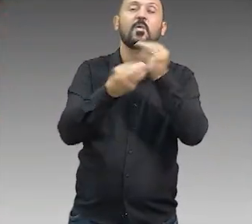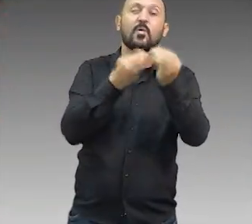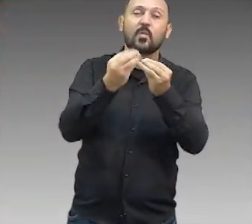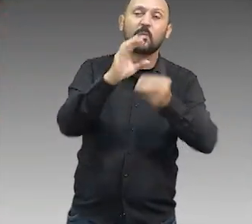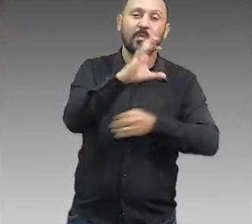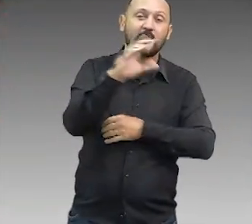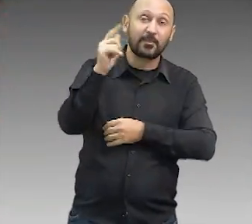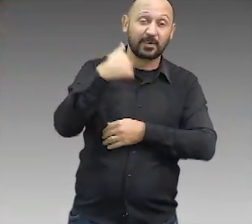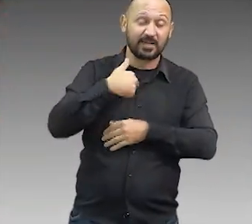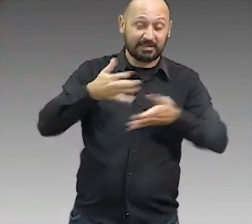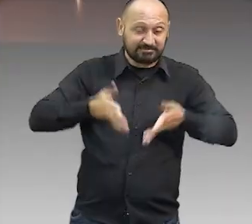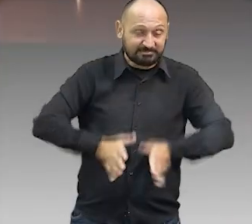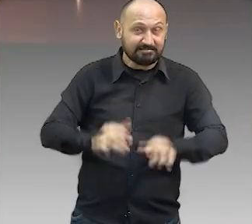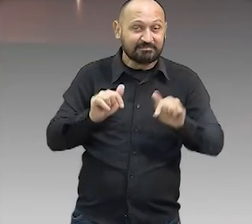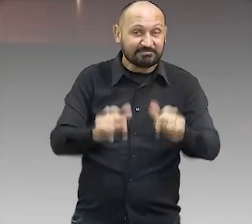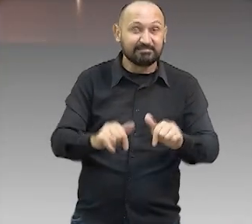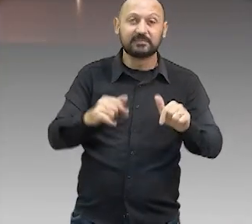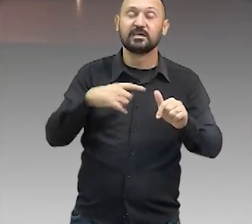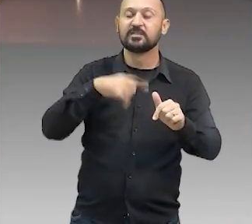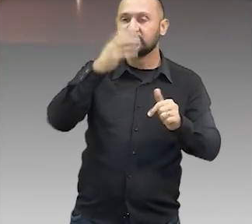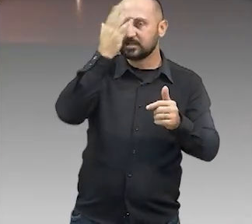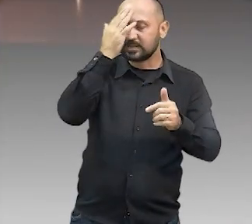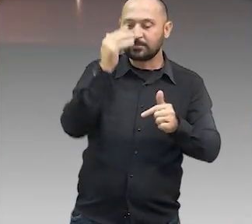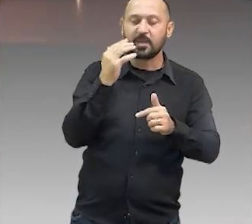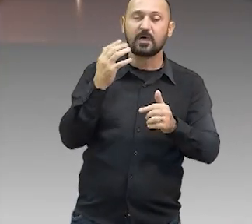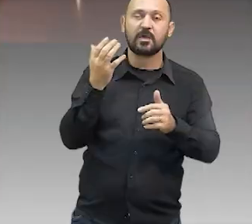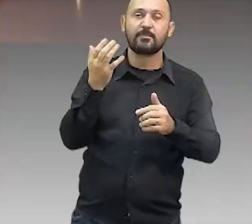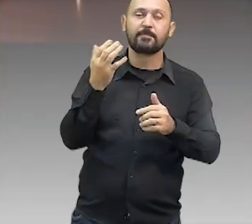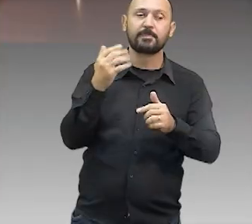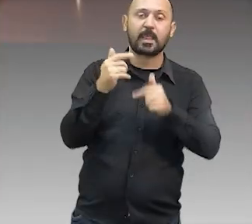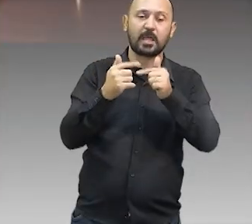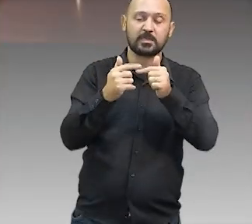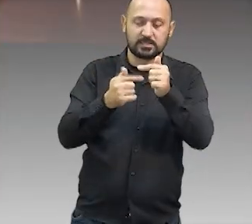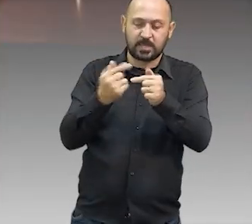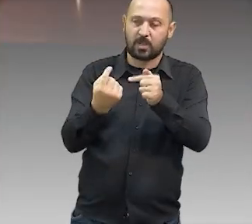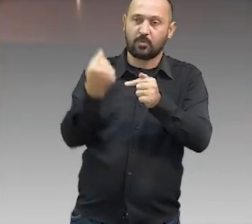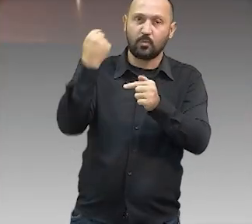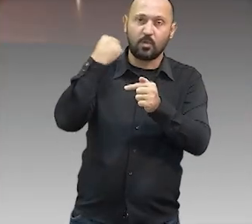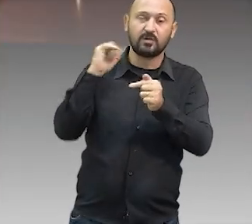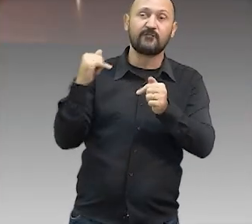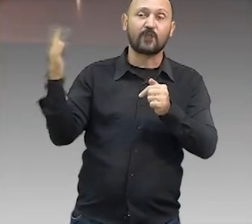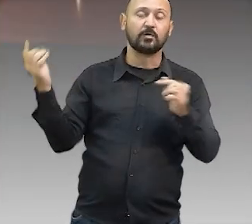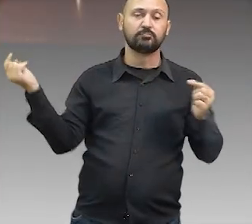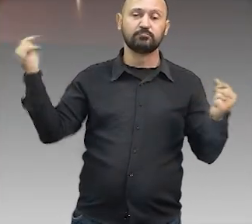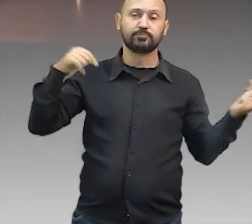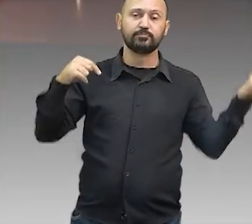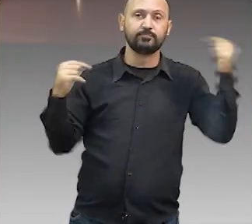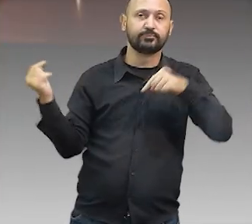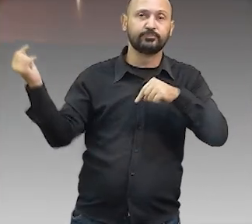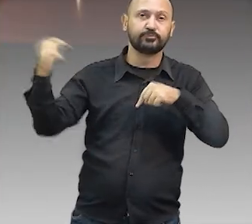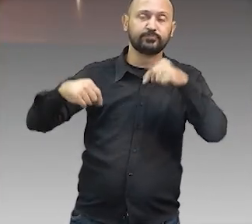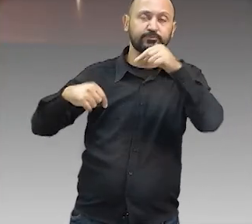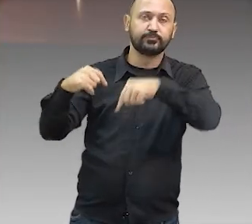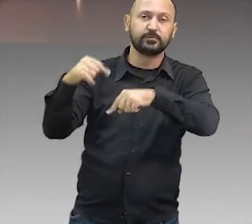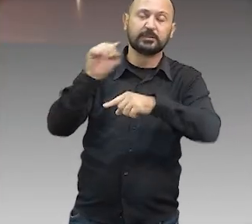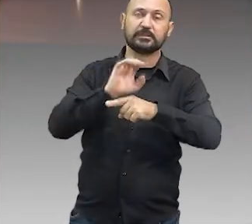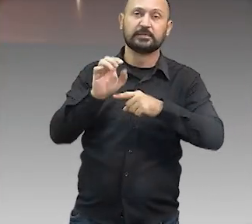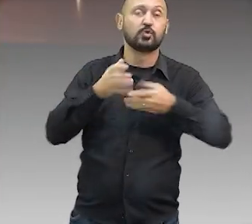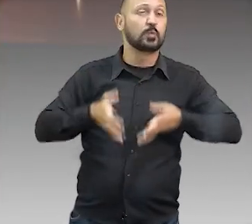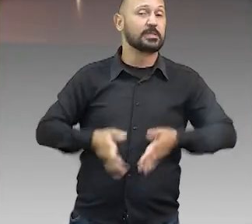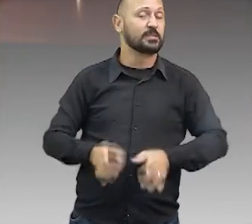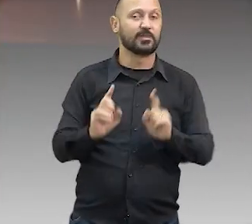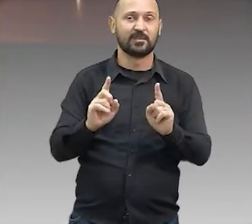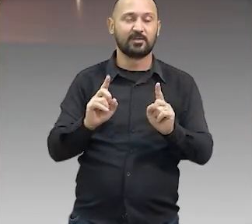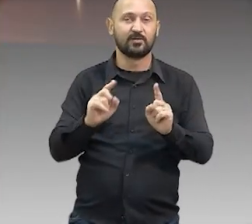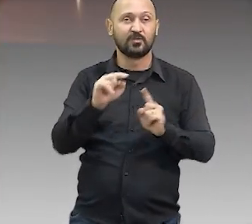como campograndense, porque a gente sabe que nas gerações do senhor, por exemplo, muitos vieram de fora, vieram de outros estados, né, não nasceram